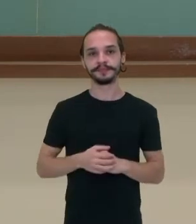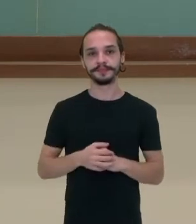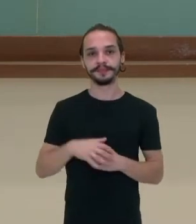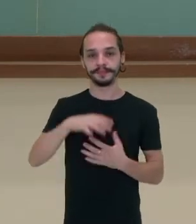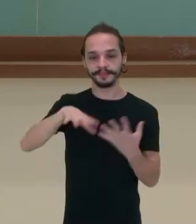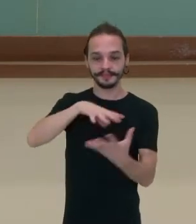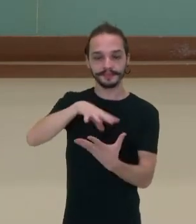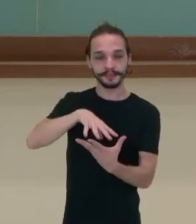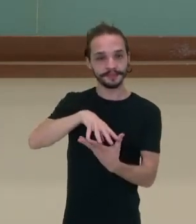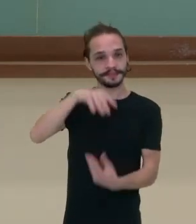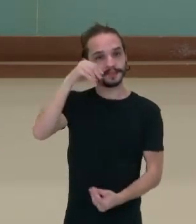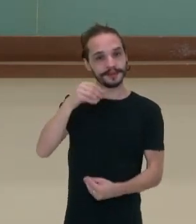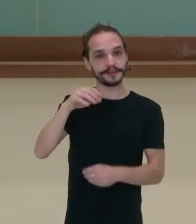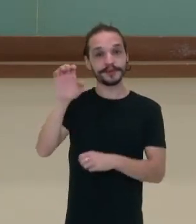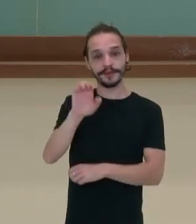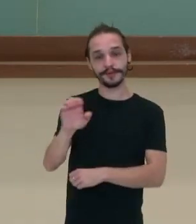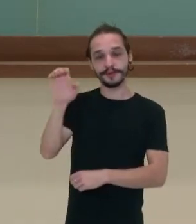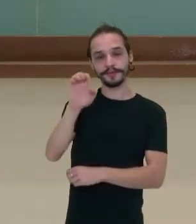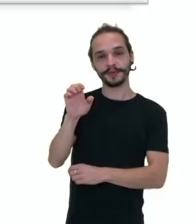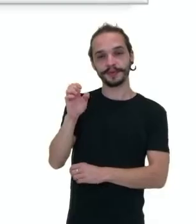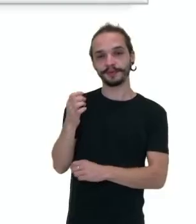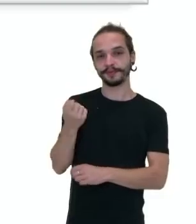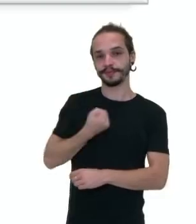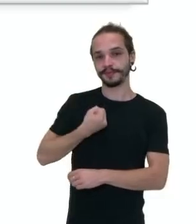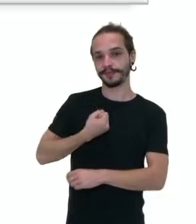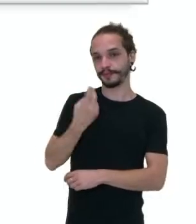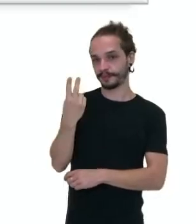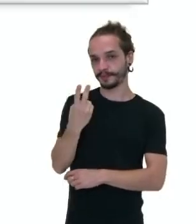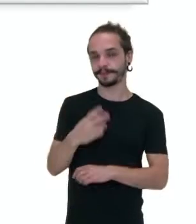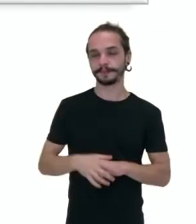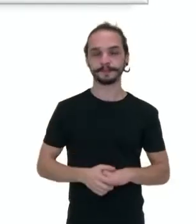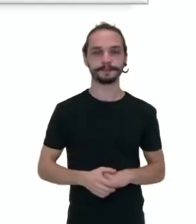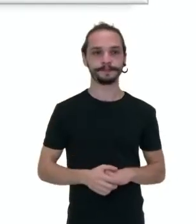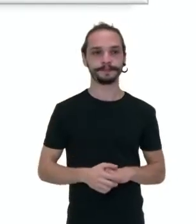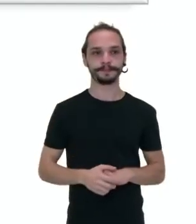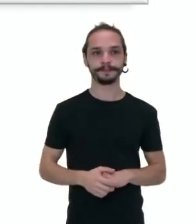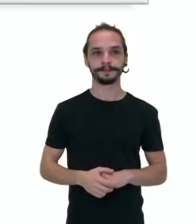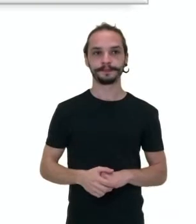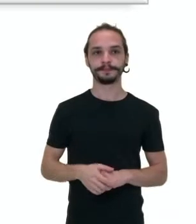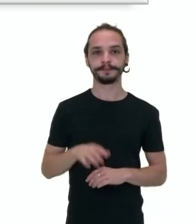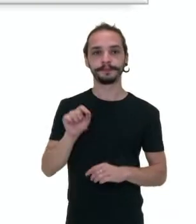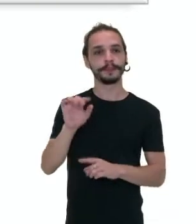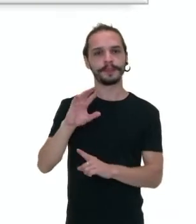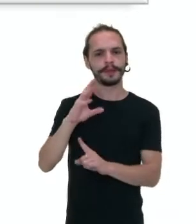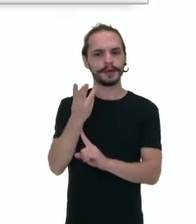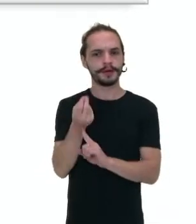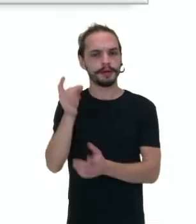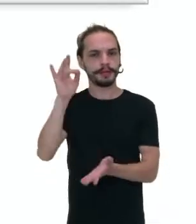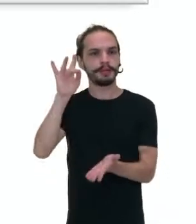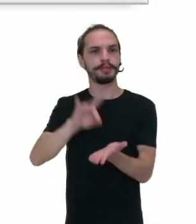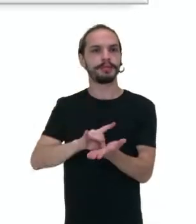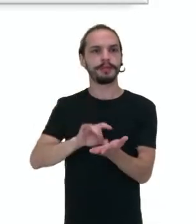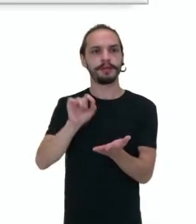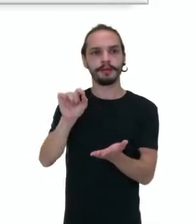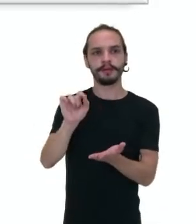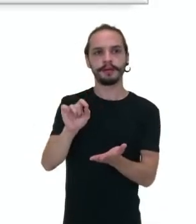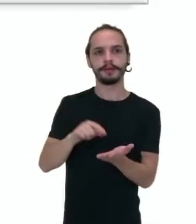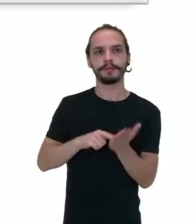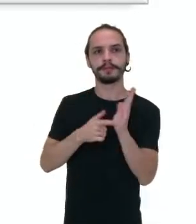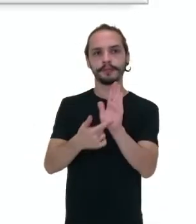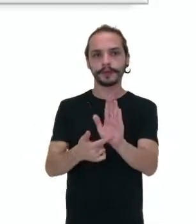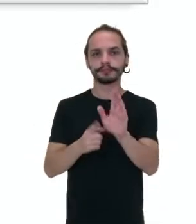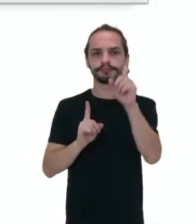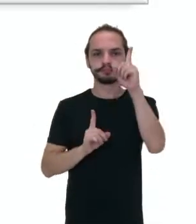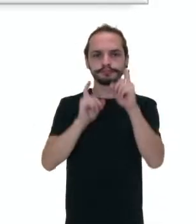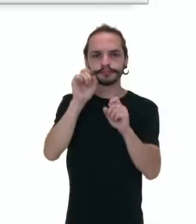Barroco Europeu, parte número 2. Vamos lá, pessoal. A arte da realidade, com uma forma extrema de claro-escuro, fazia santos parecer gente